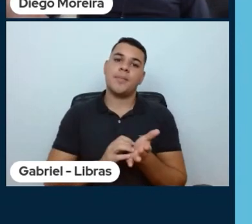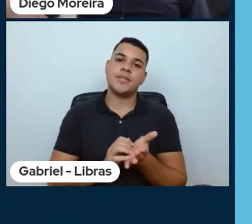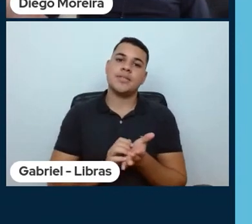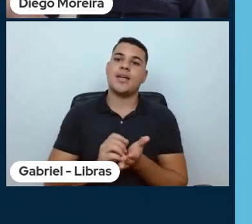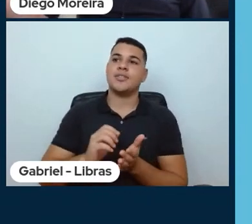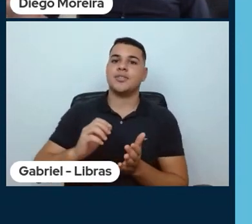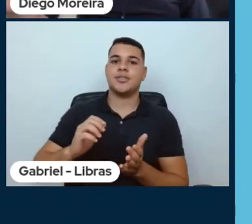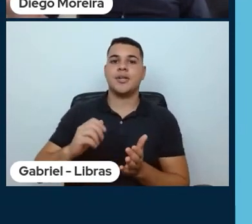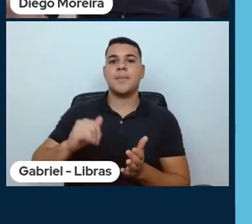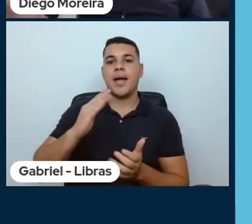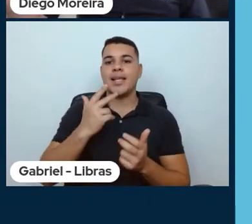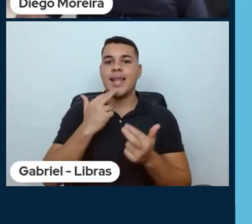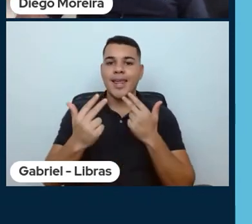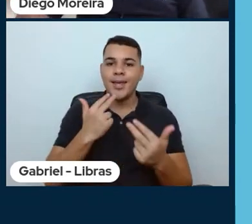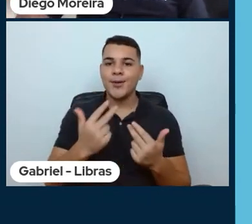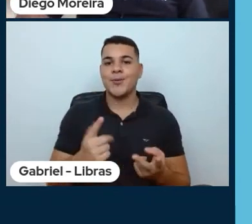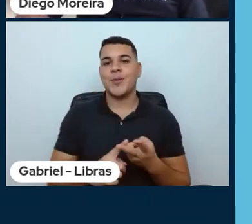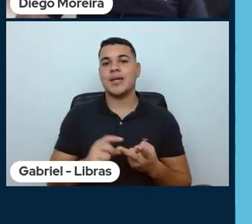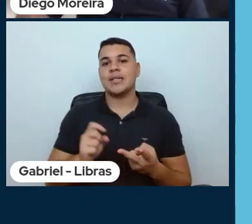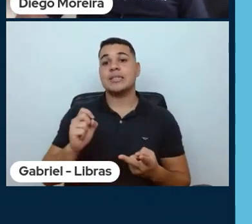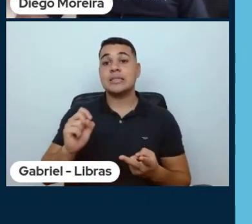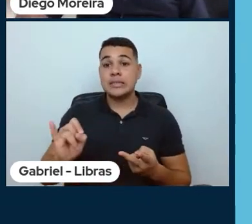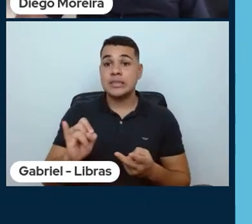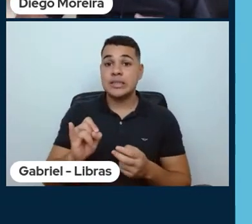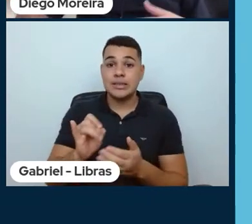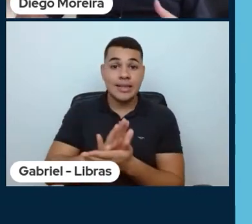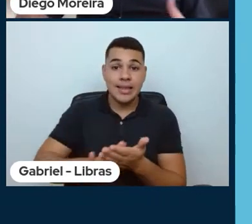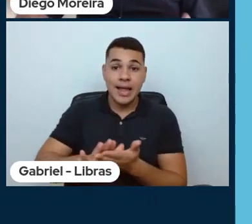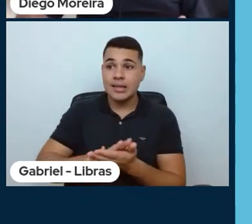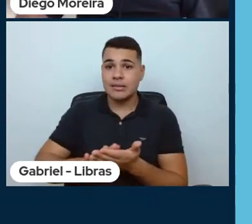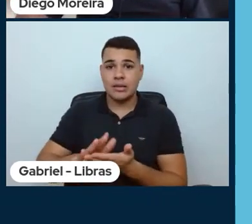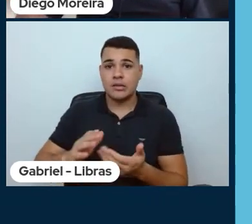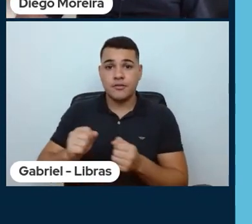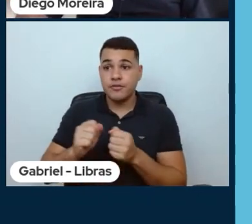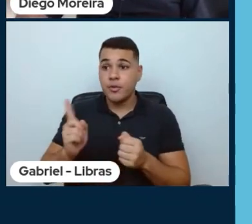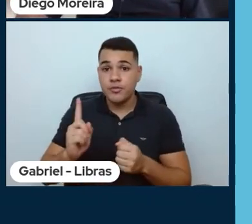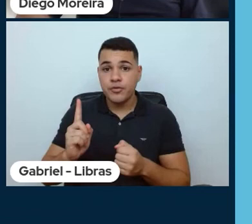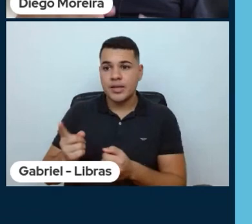nossos clientes, nada disso vale, né. Por quê?